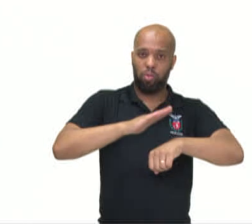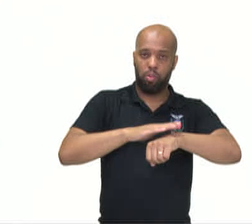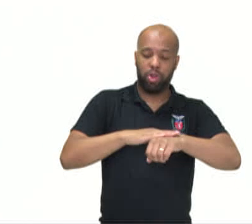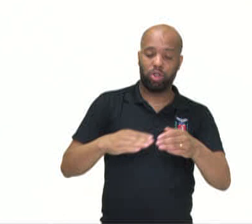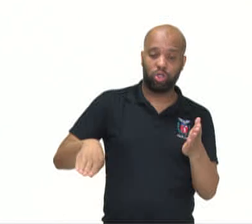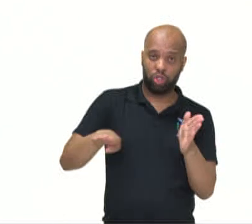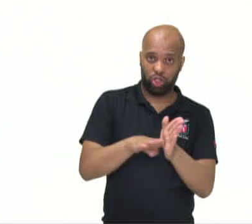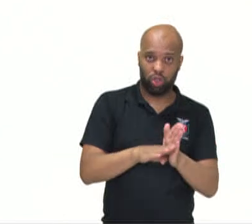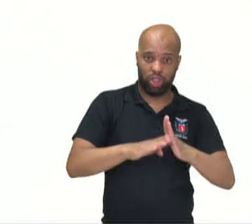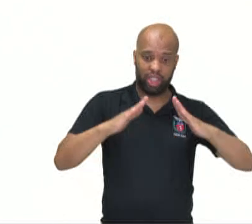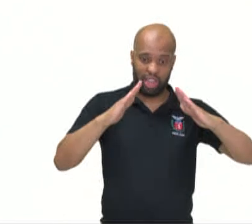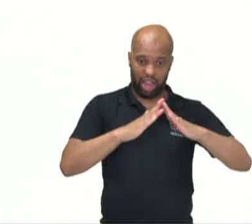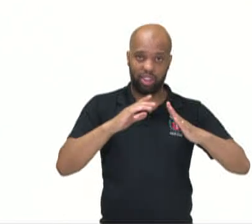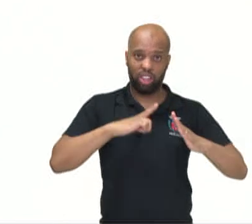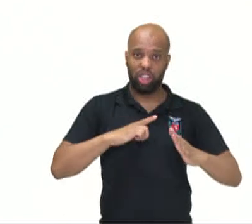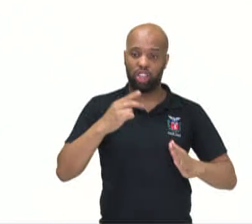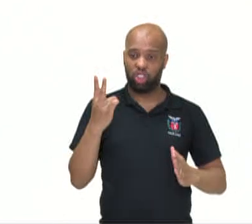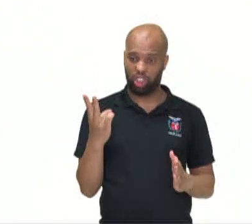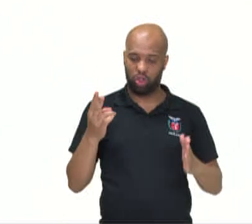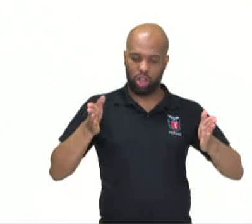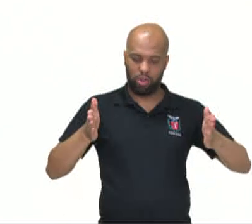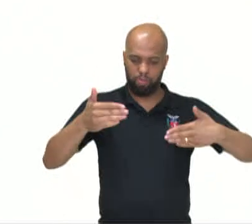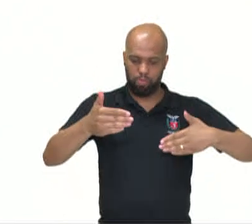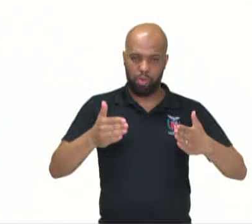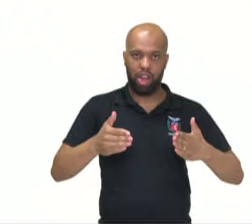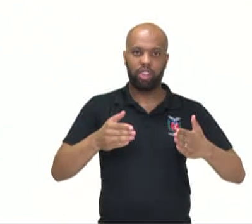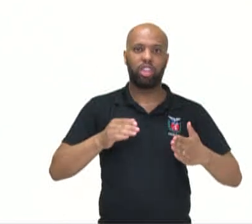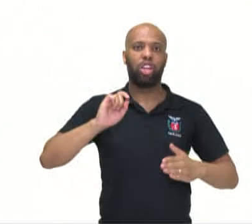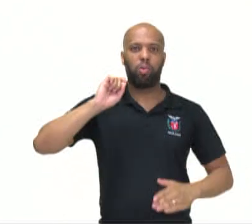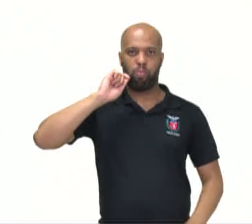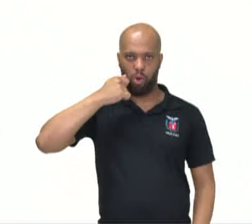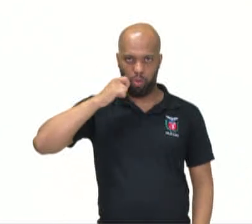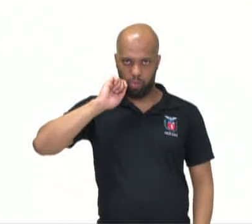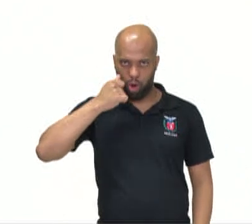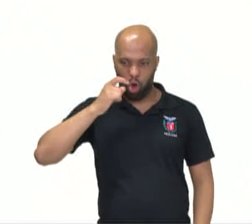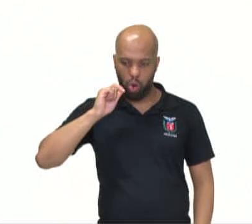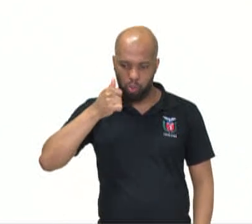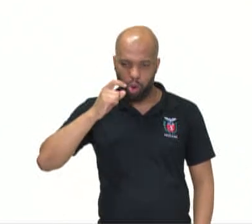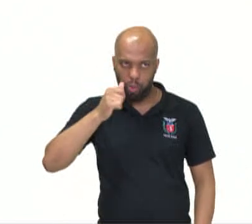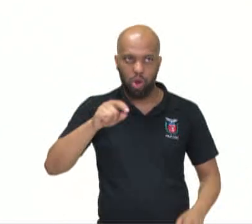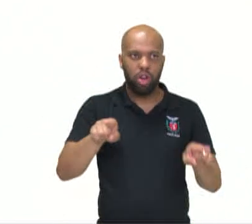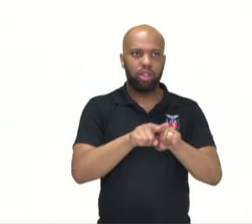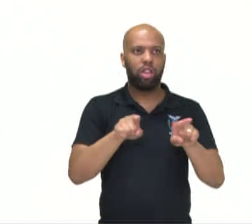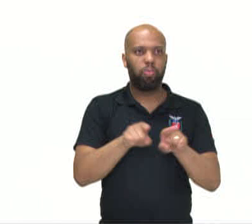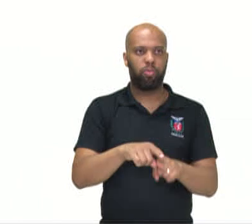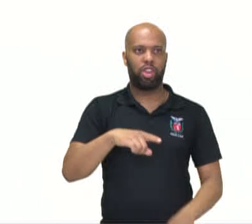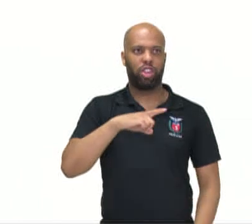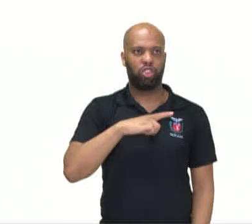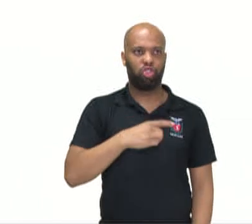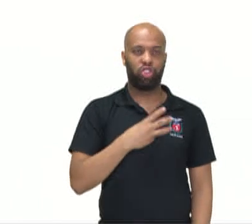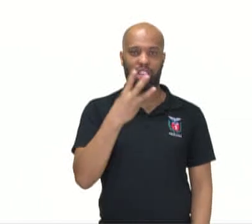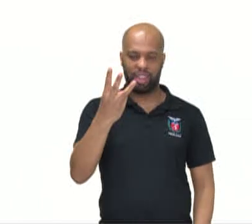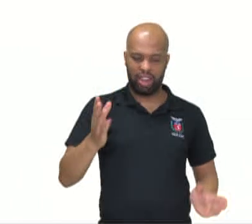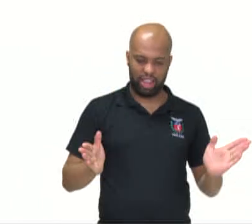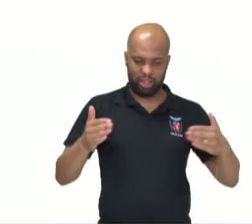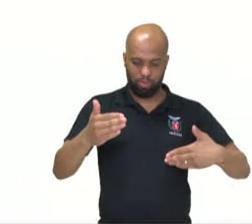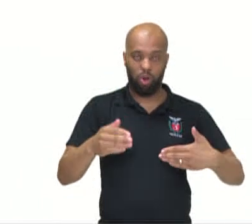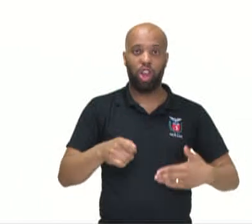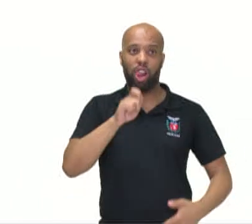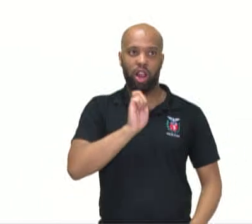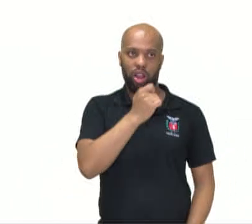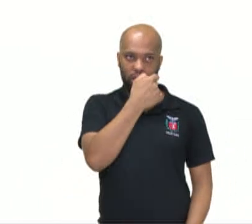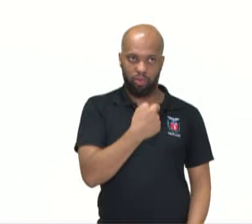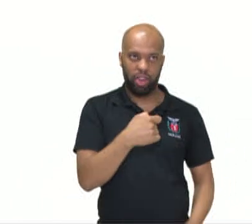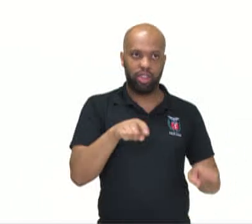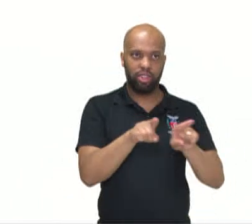com duas caixas de bombons, três potes de sorvete e um pacote de biscoitos, ela disse assim: gastei X reais em